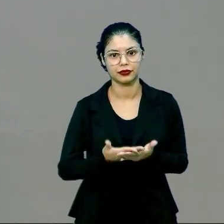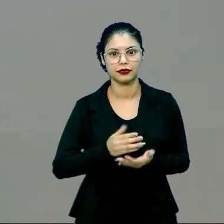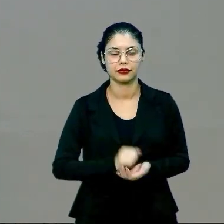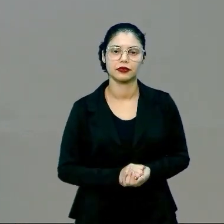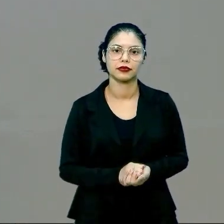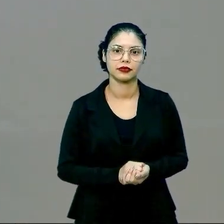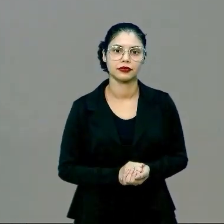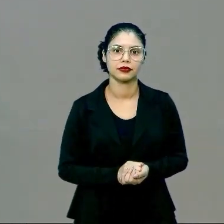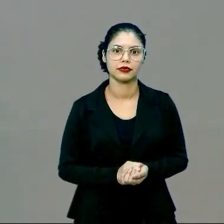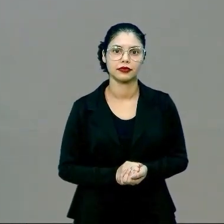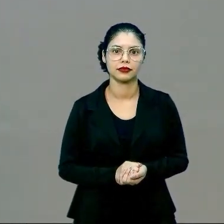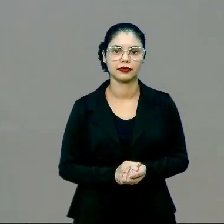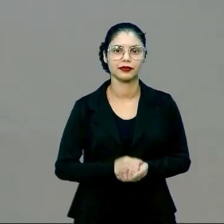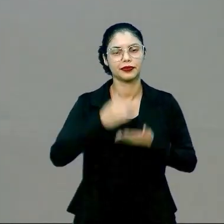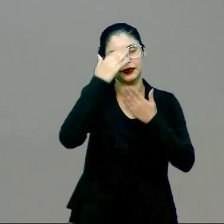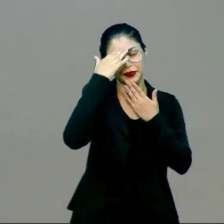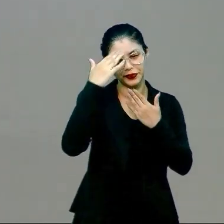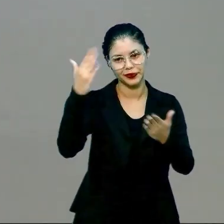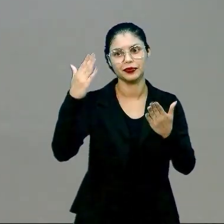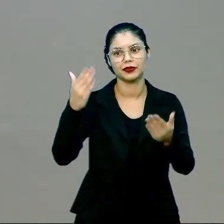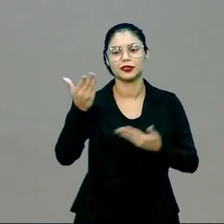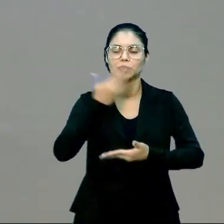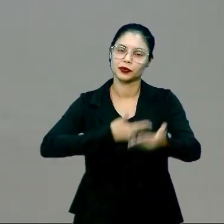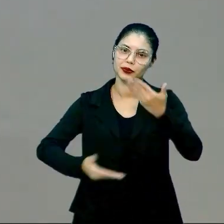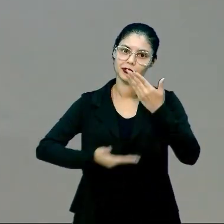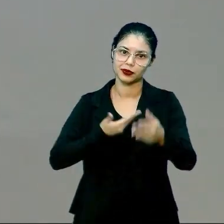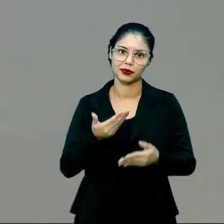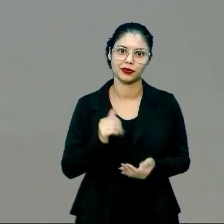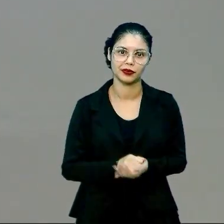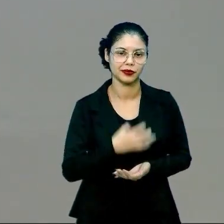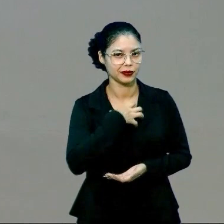aulas. Foi muito bom compartilhar com